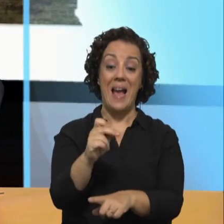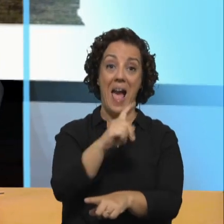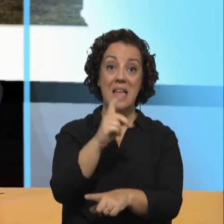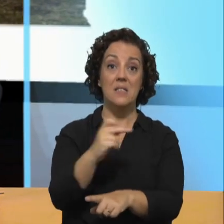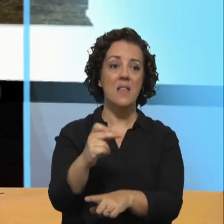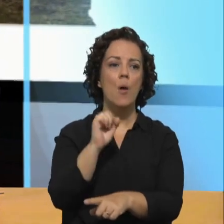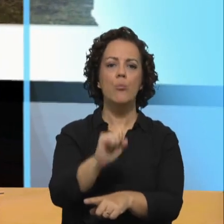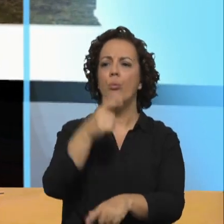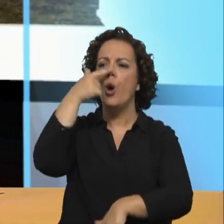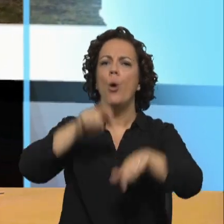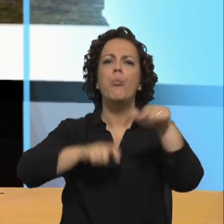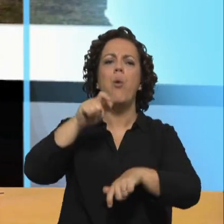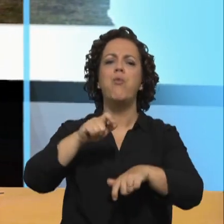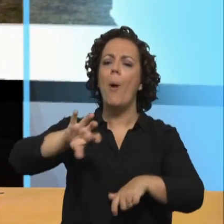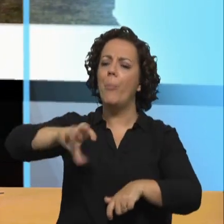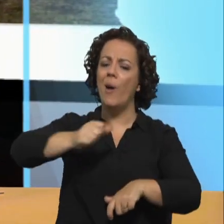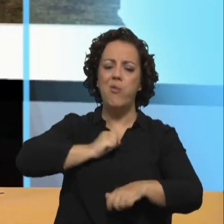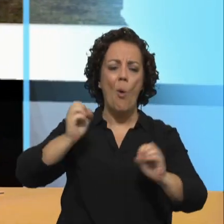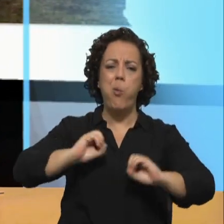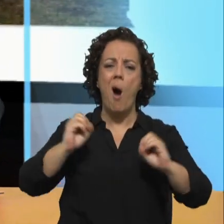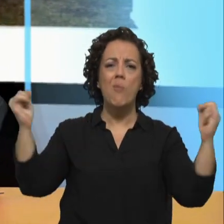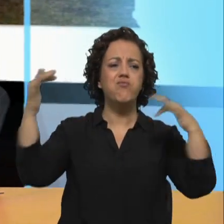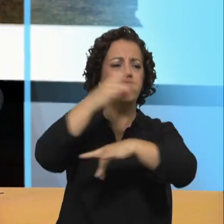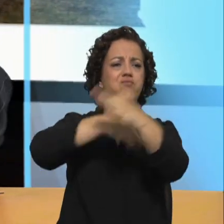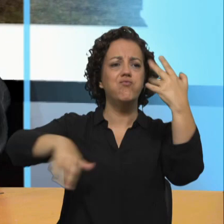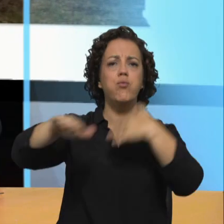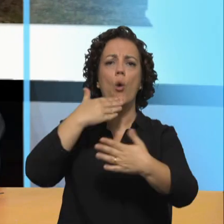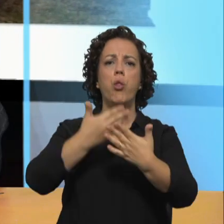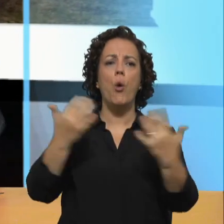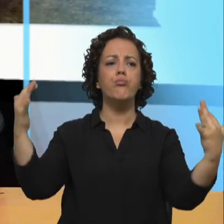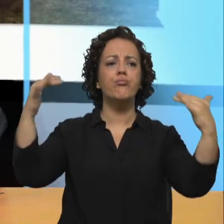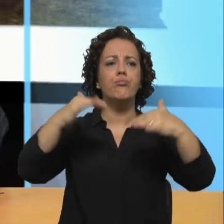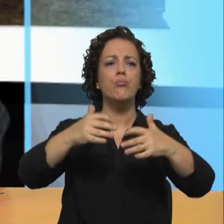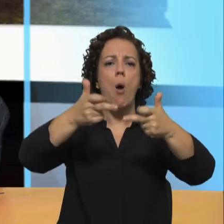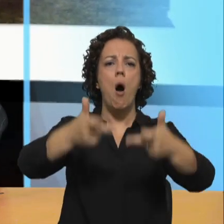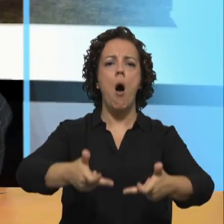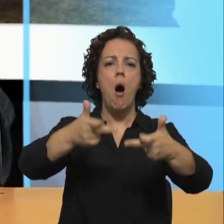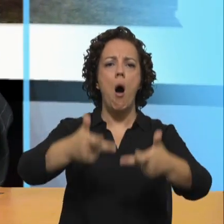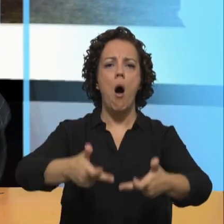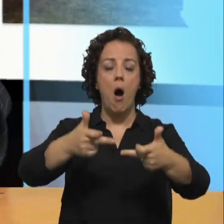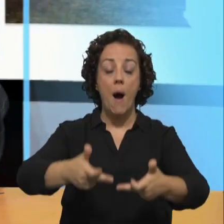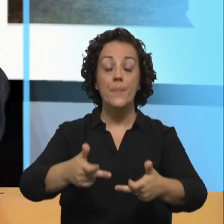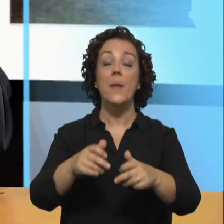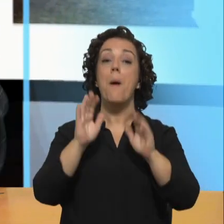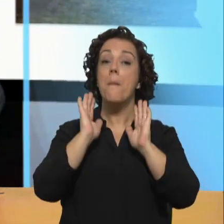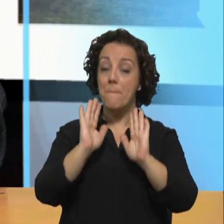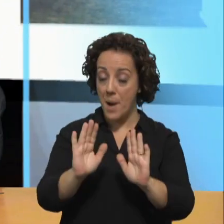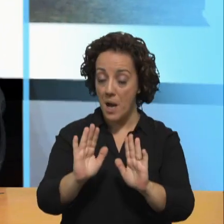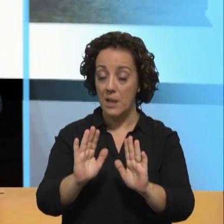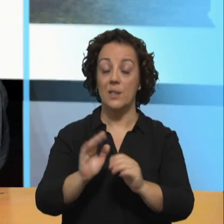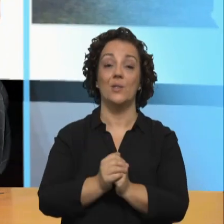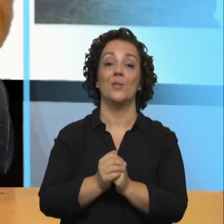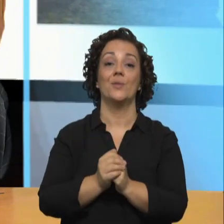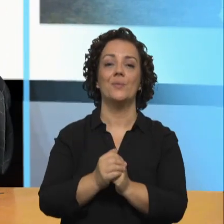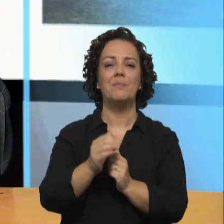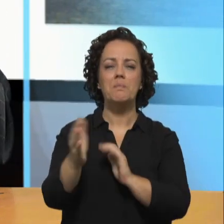pátria que ali se foram acumulando. Esta situação não se agravou tanto, porque a partir do século, a